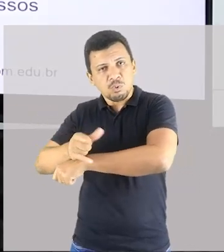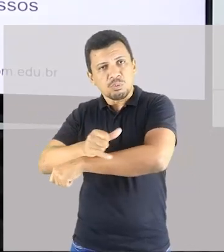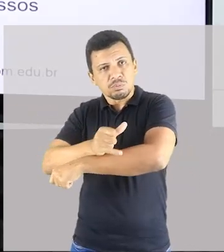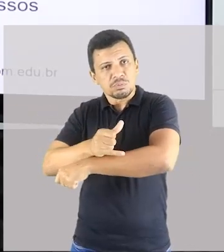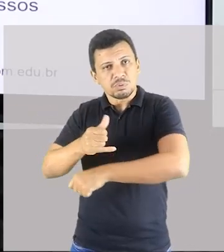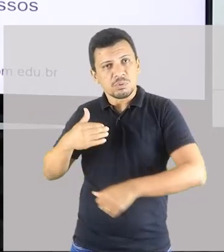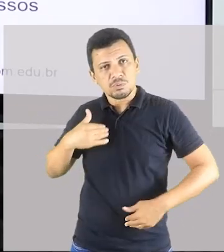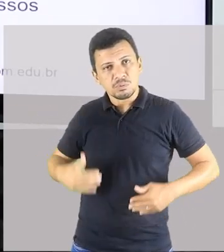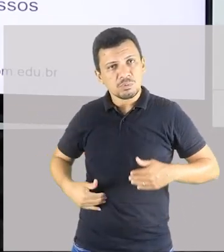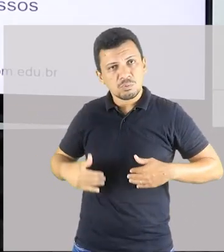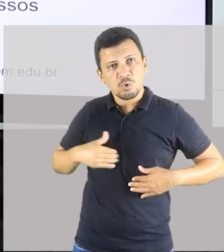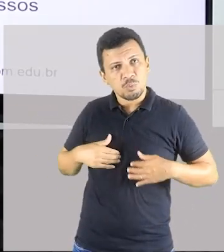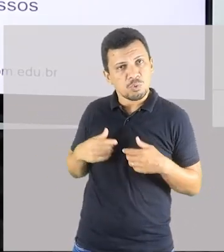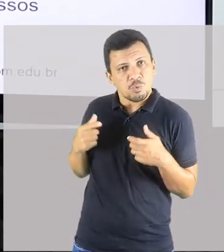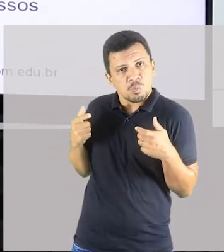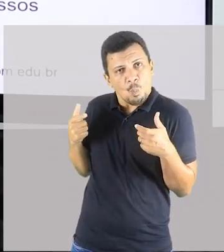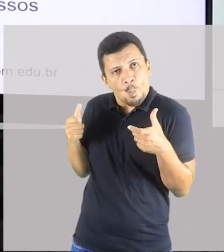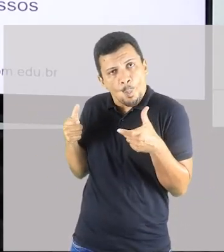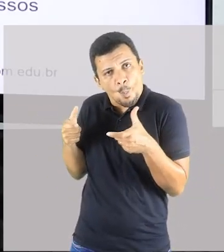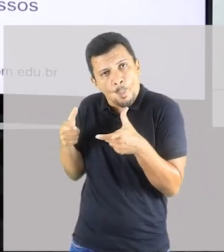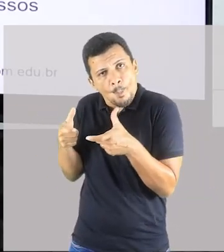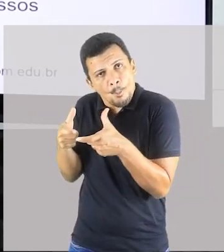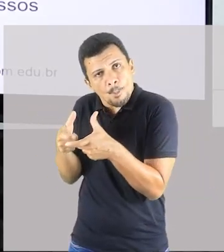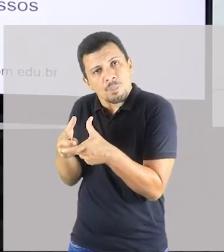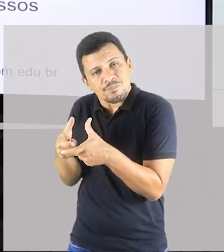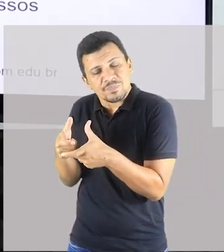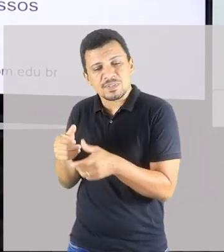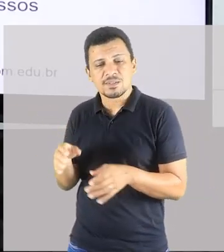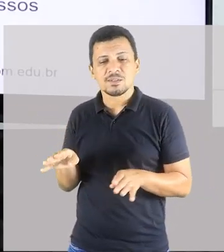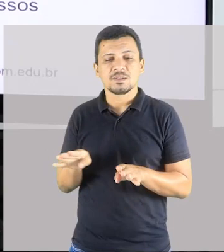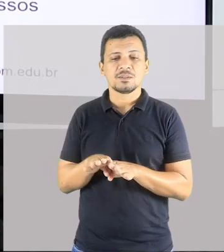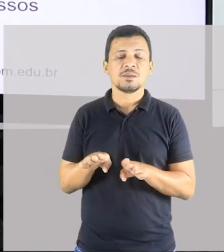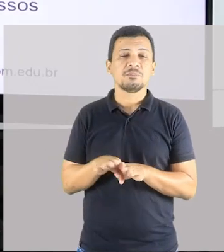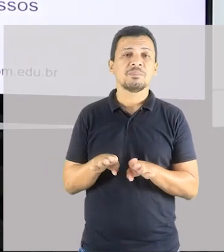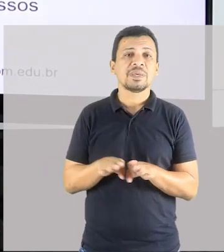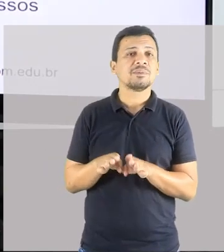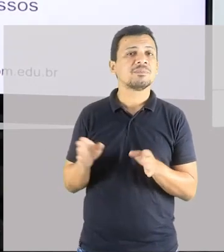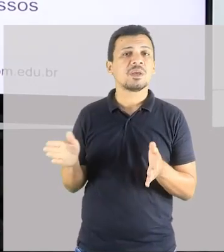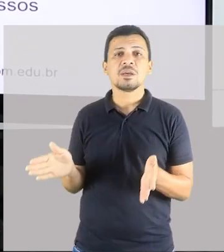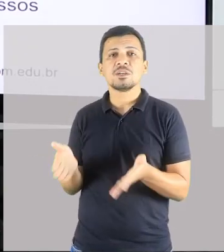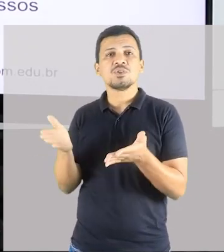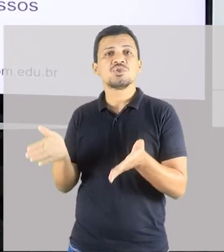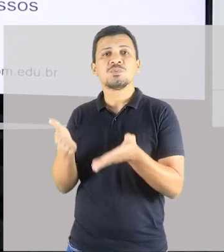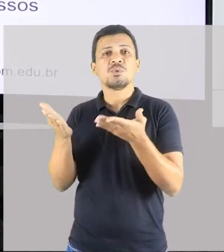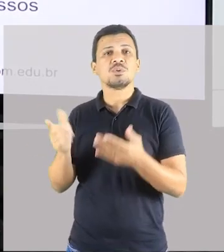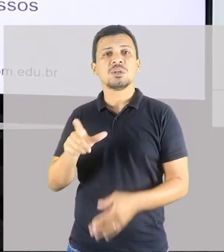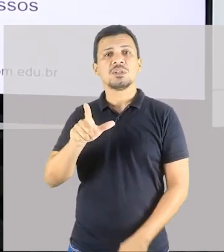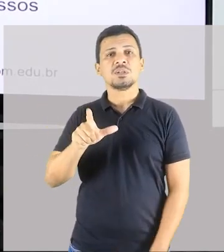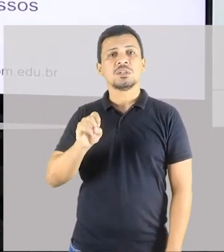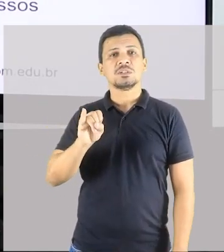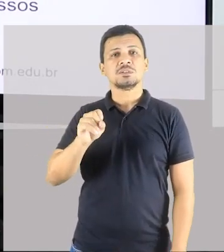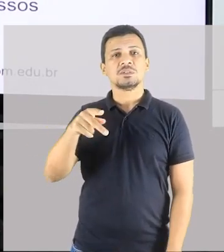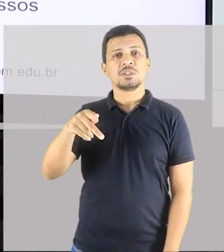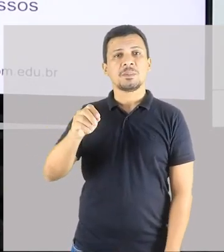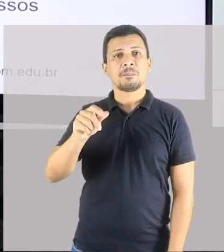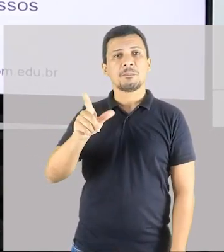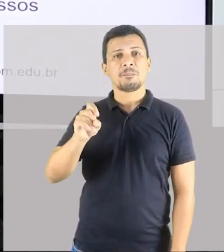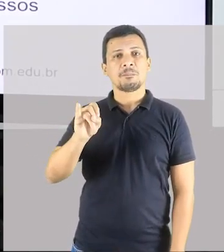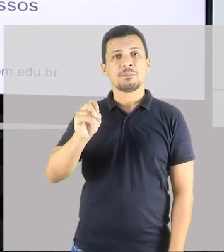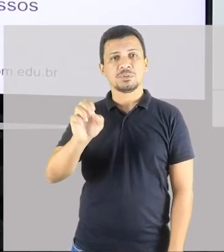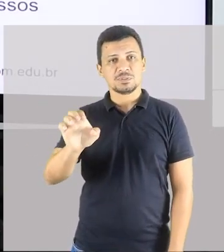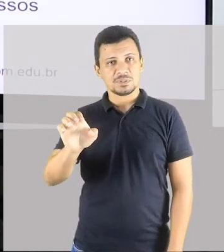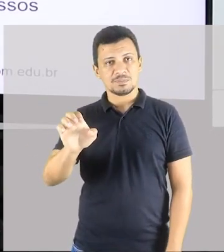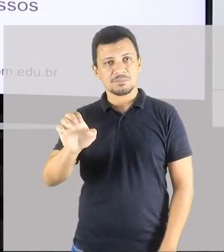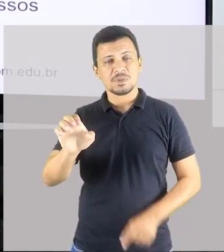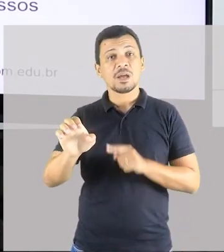inibe a formação de gordura, tá? E estimula a lipólise, que vai ser o gasto energético